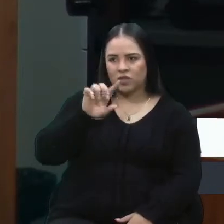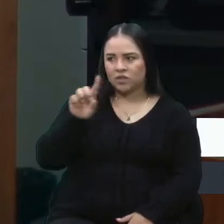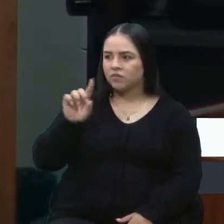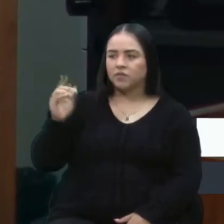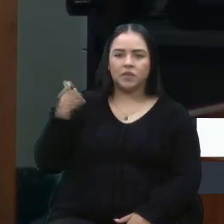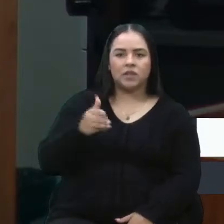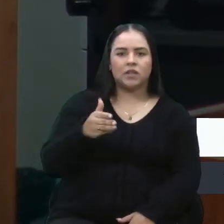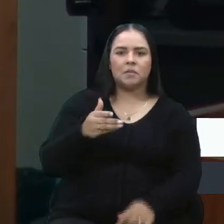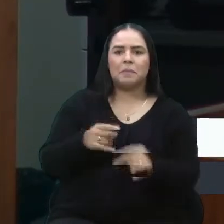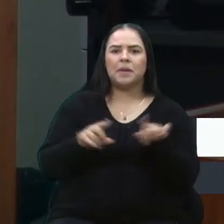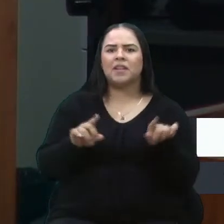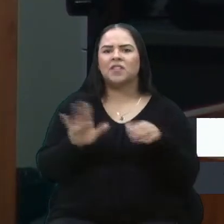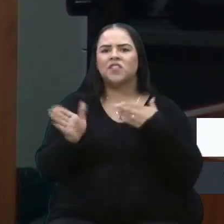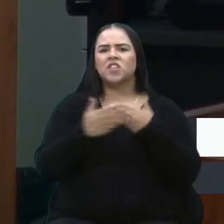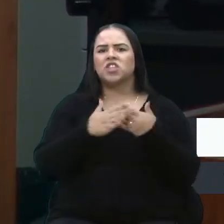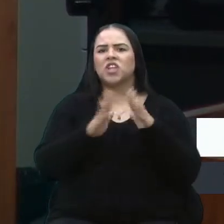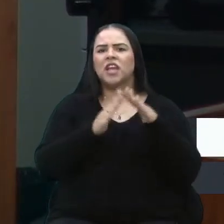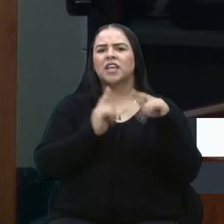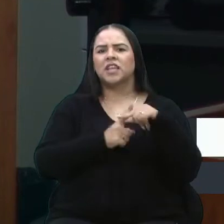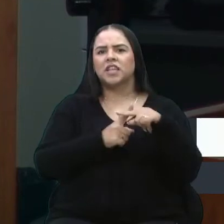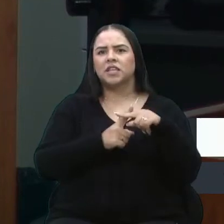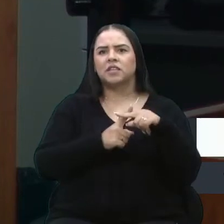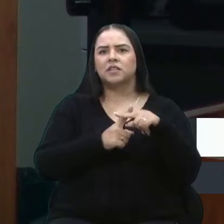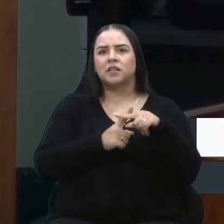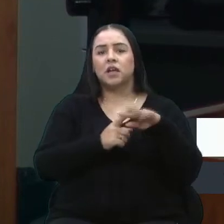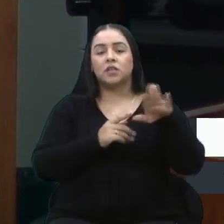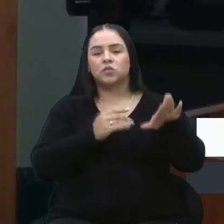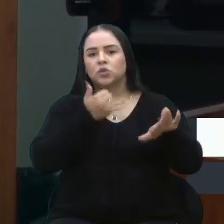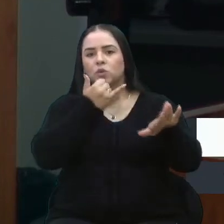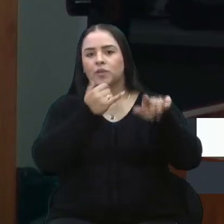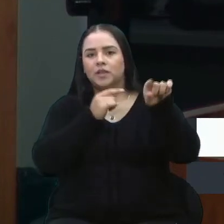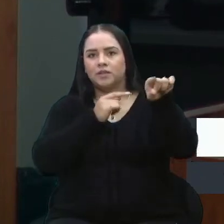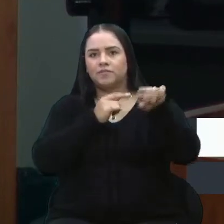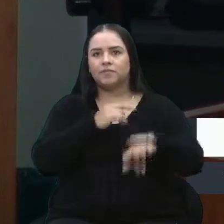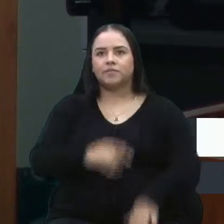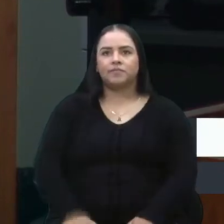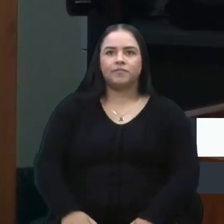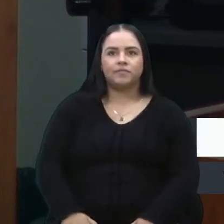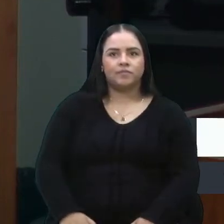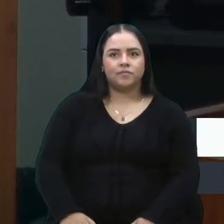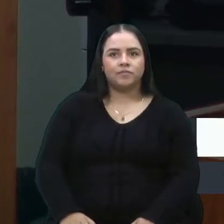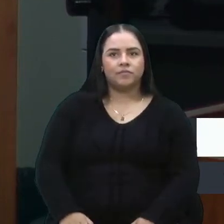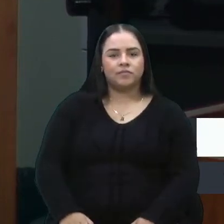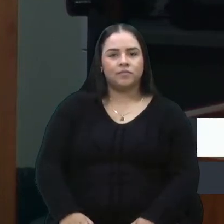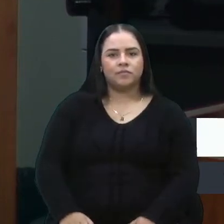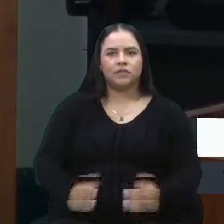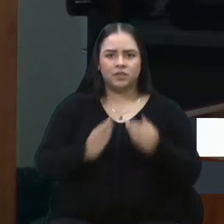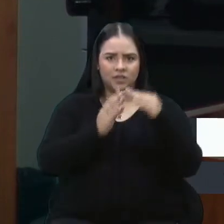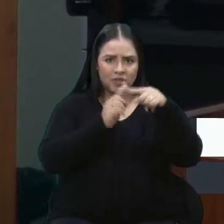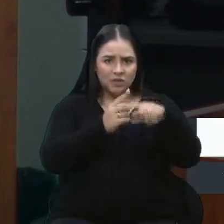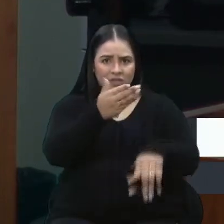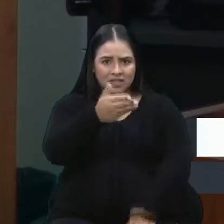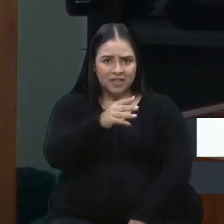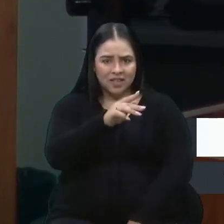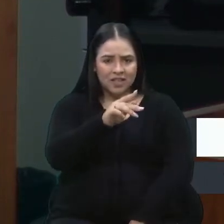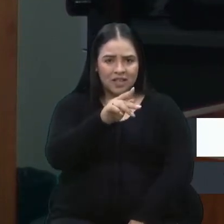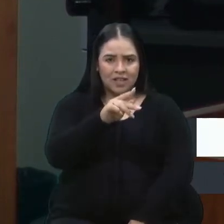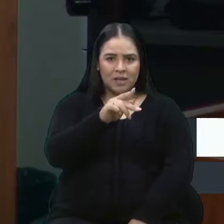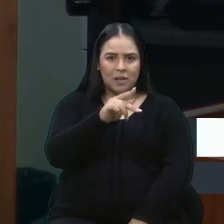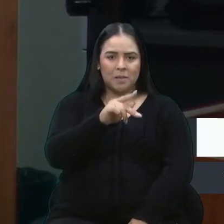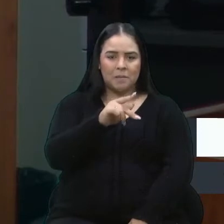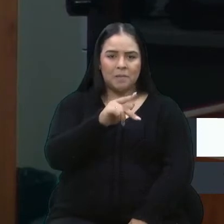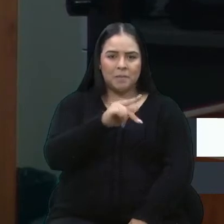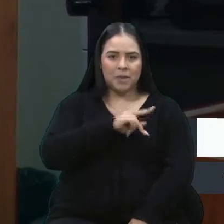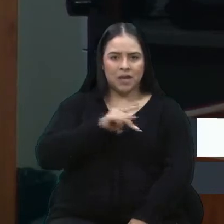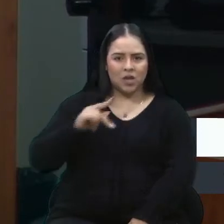fechar em igrejas E ai desculpa aí ela usa tava falando da igreja assim o senhor pastor eu gostaria de mencionar